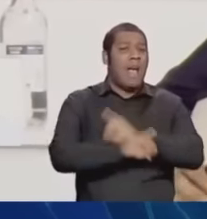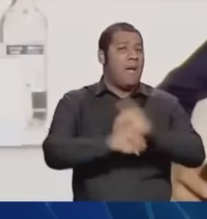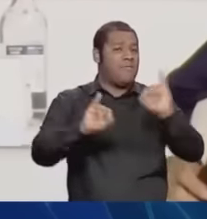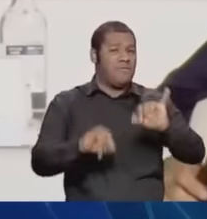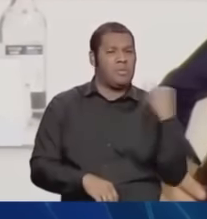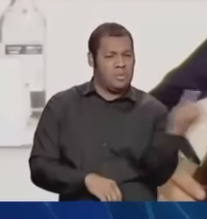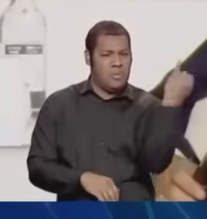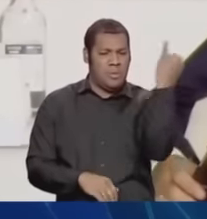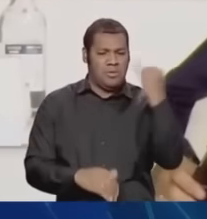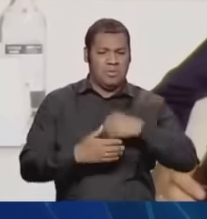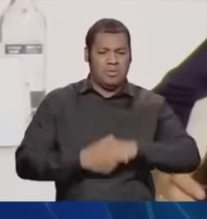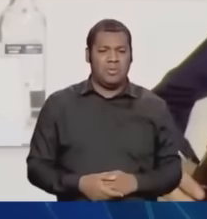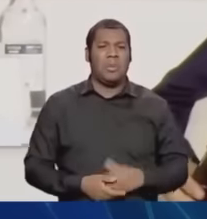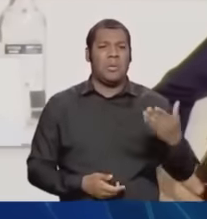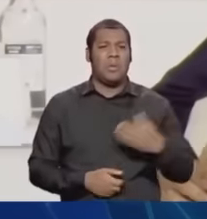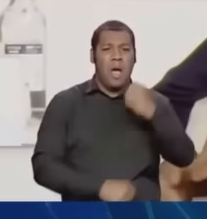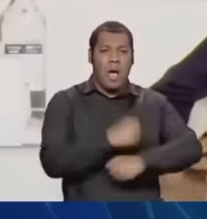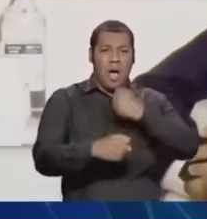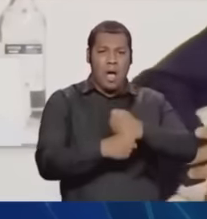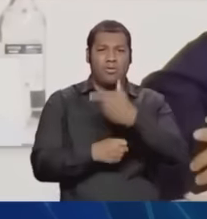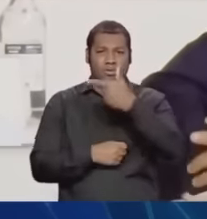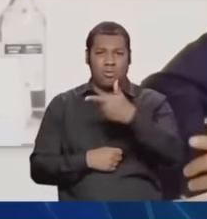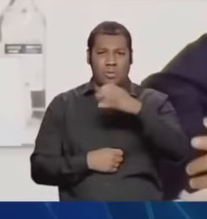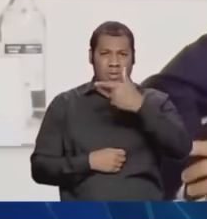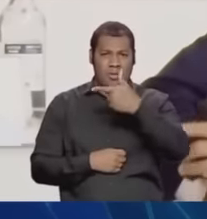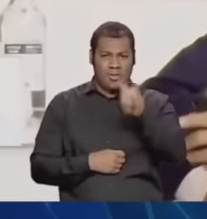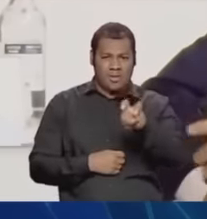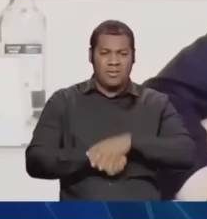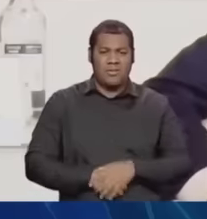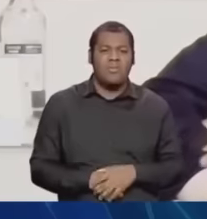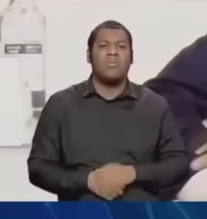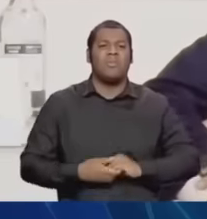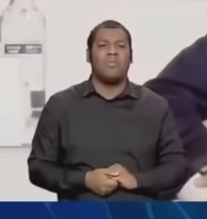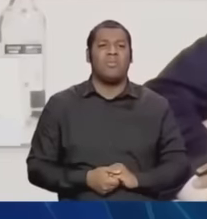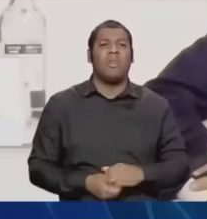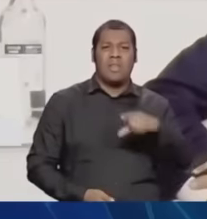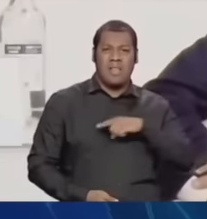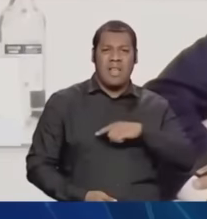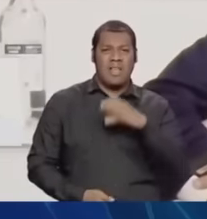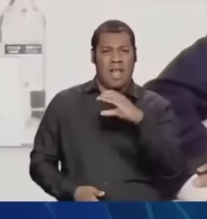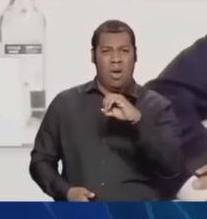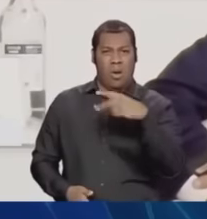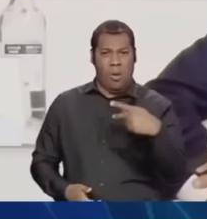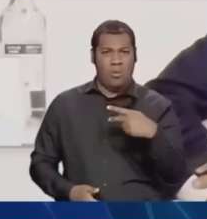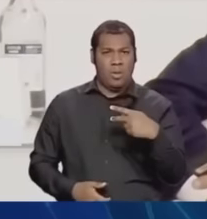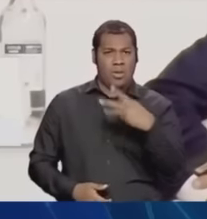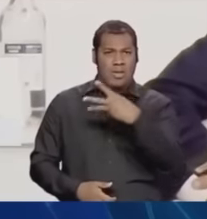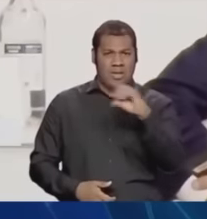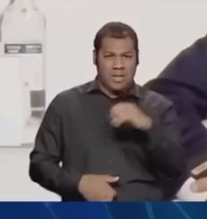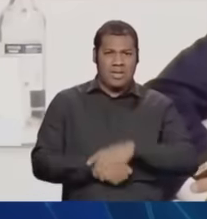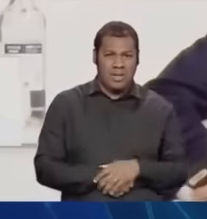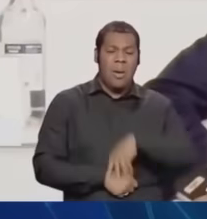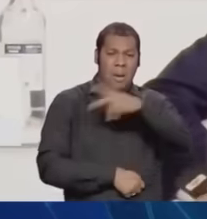importante. Em 2025, nós vamos realizar a COP30 num